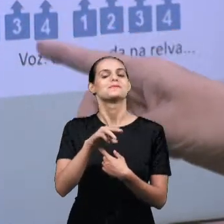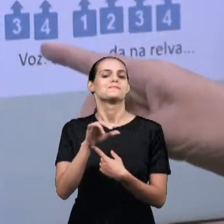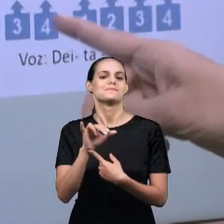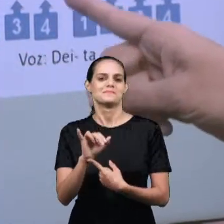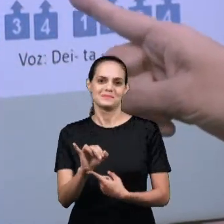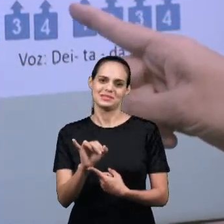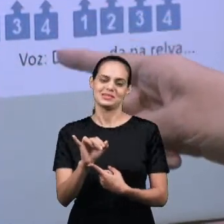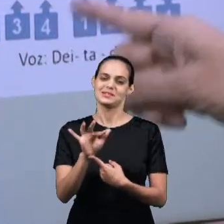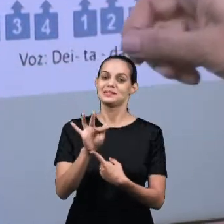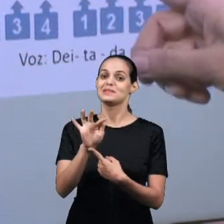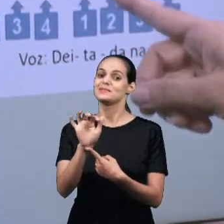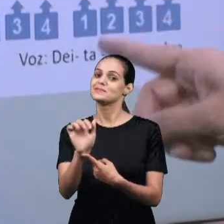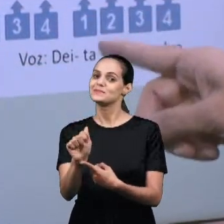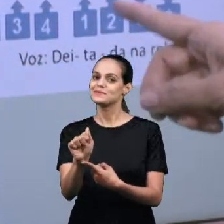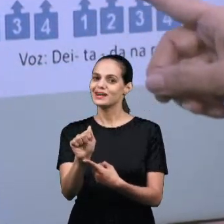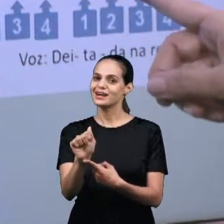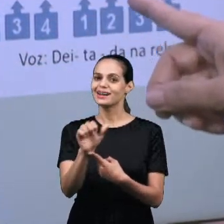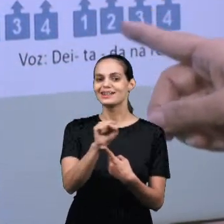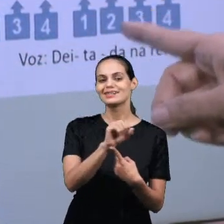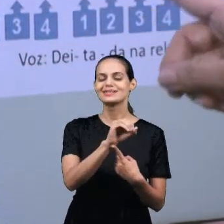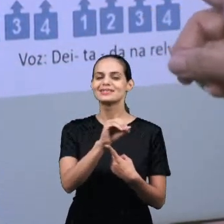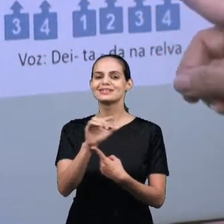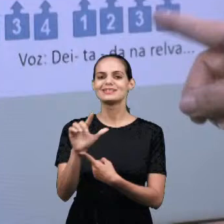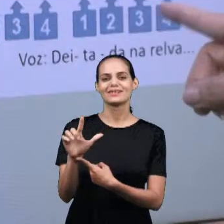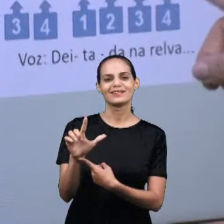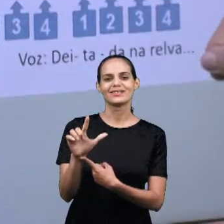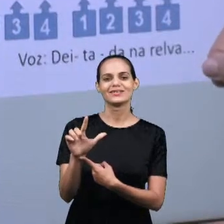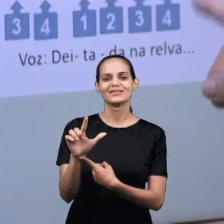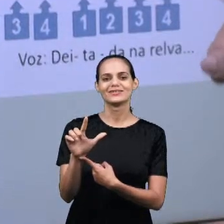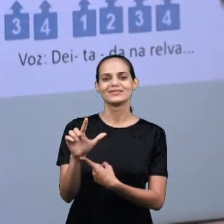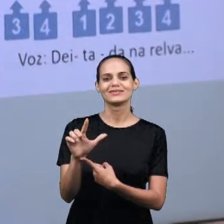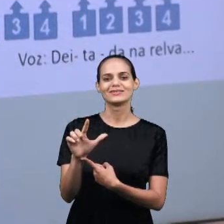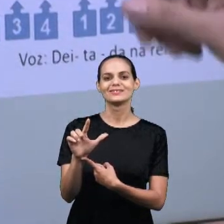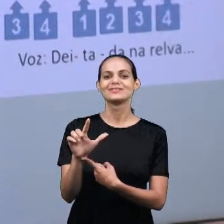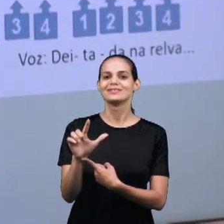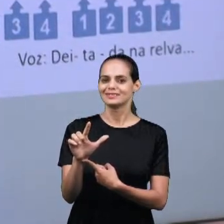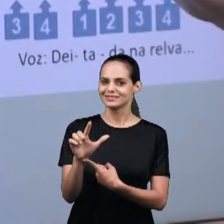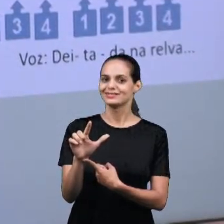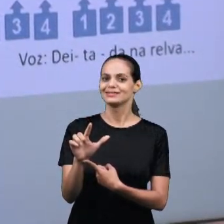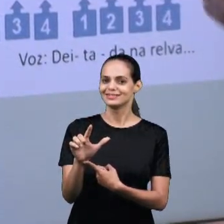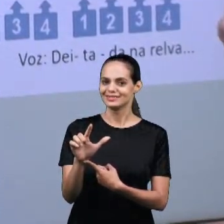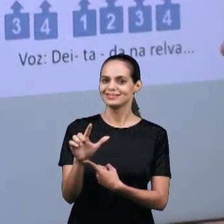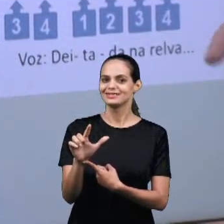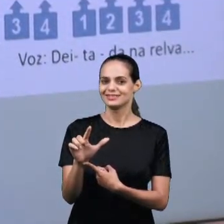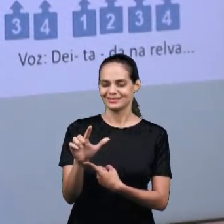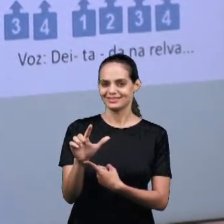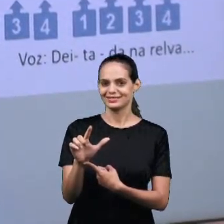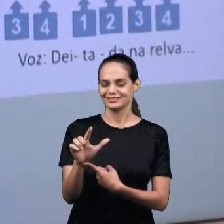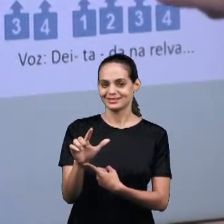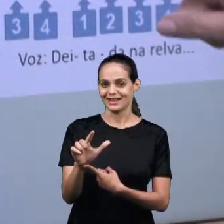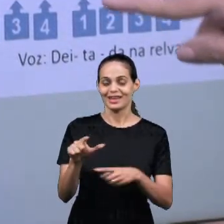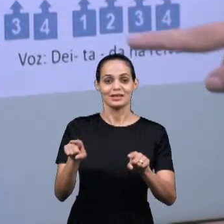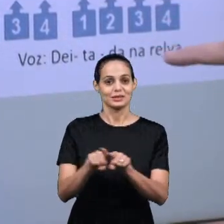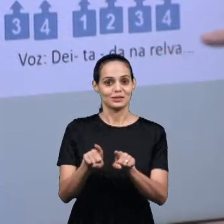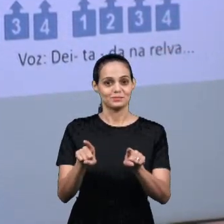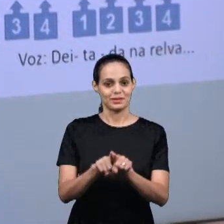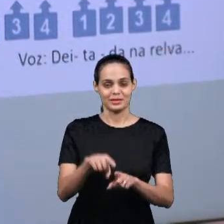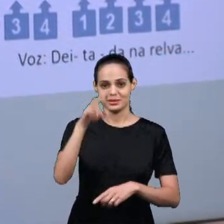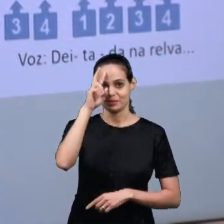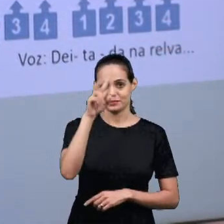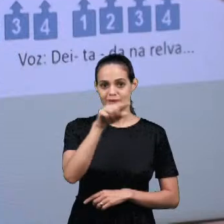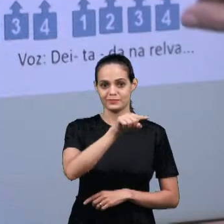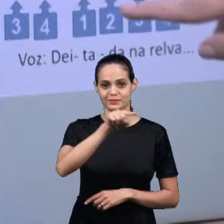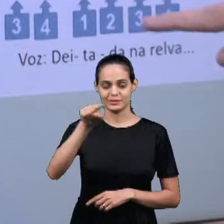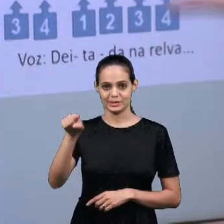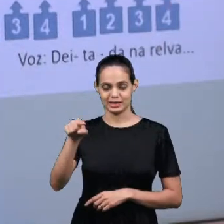mi, fá, sol. A tia quer lembrar que esta